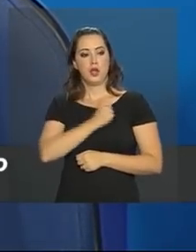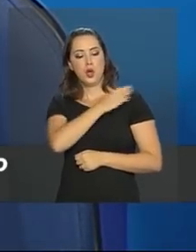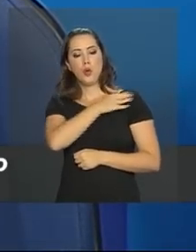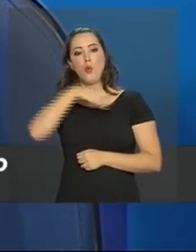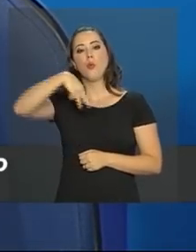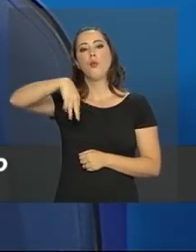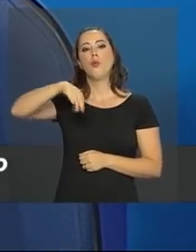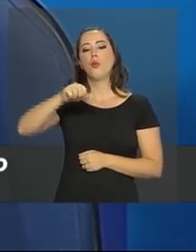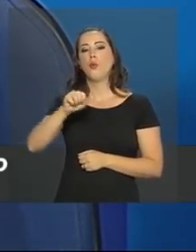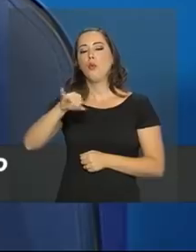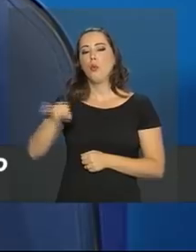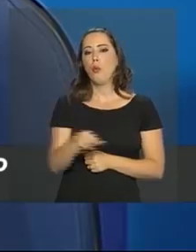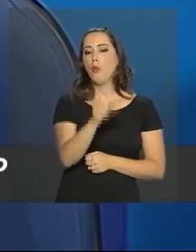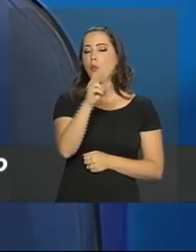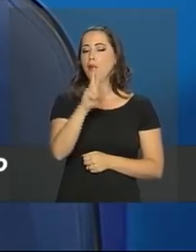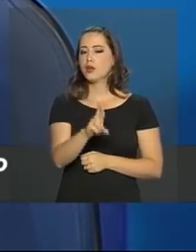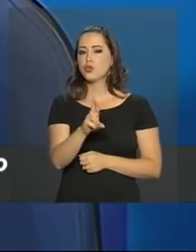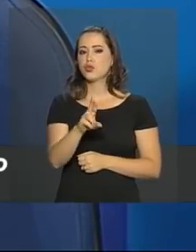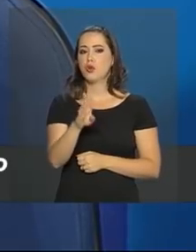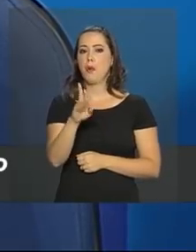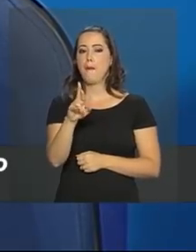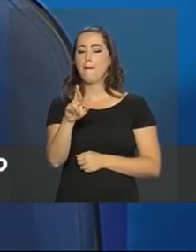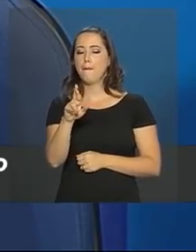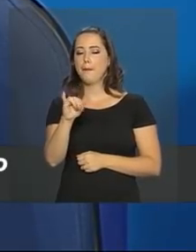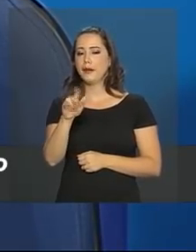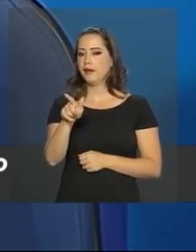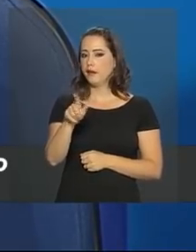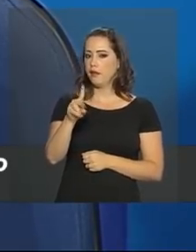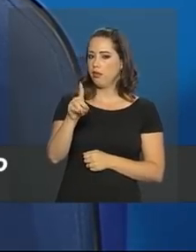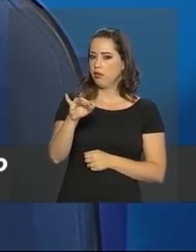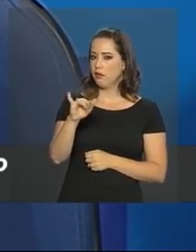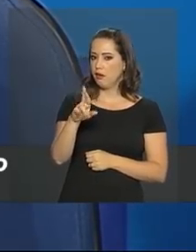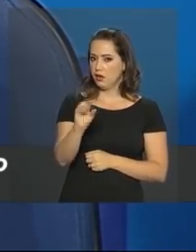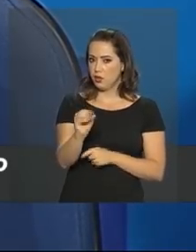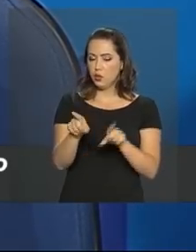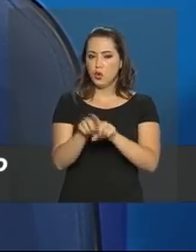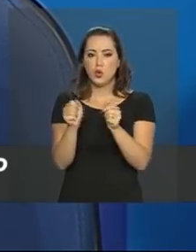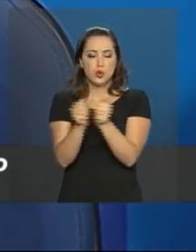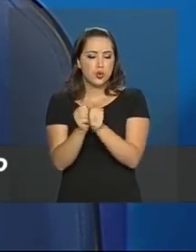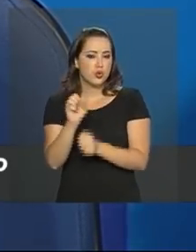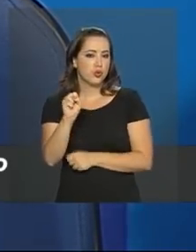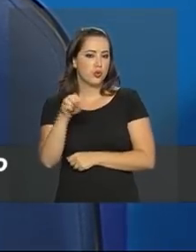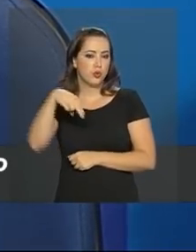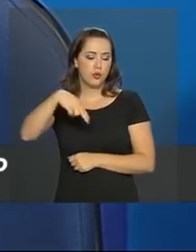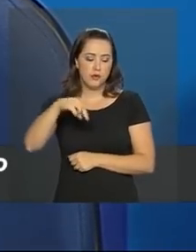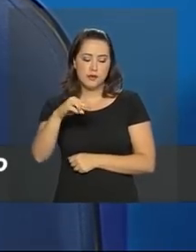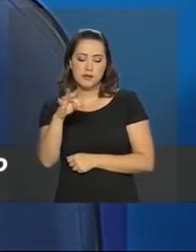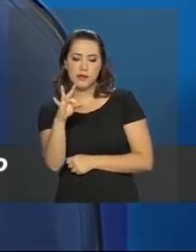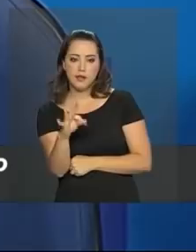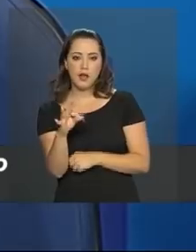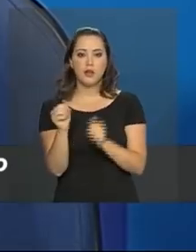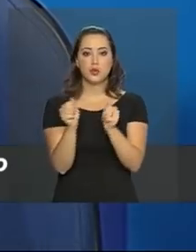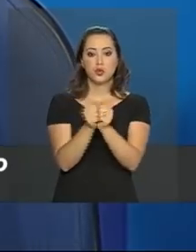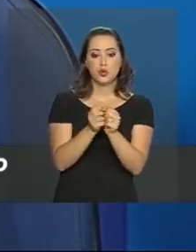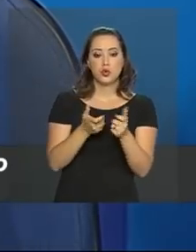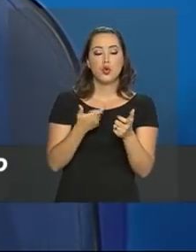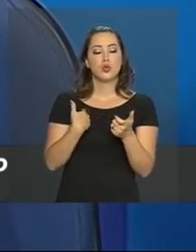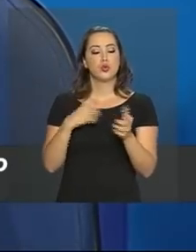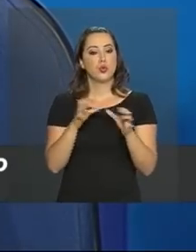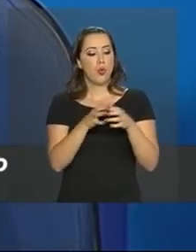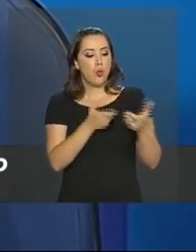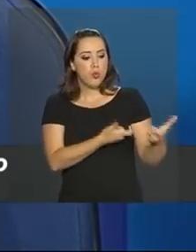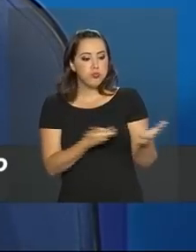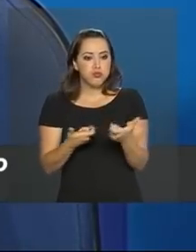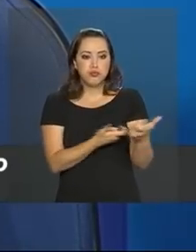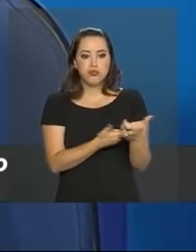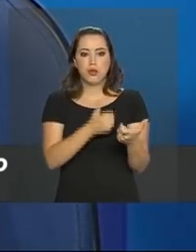ferrão time com o senar senat de maneira geral com o corpo de bombeiros no rio de janeiro a polícia civil a